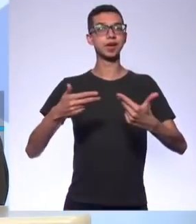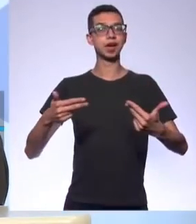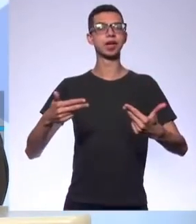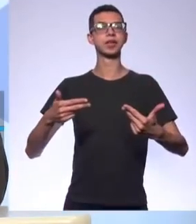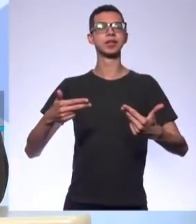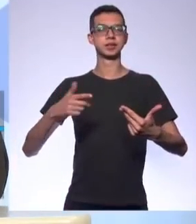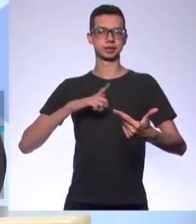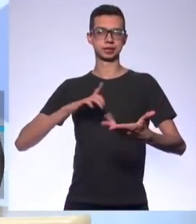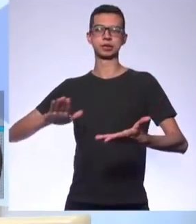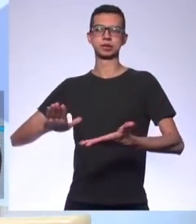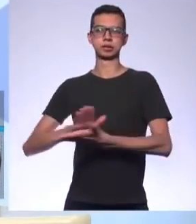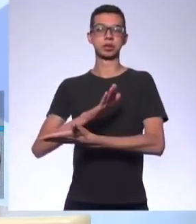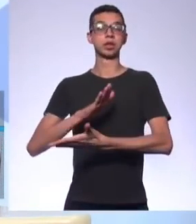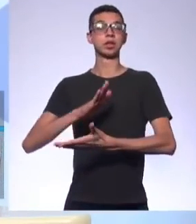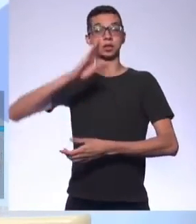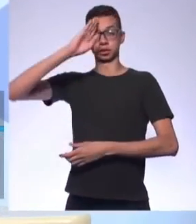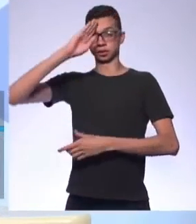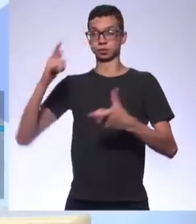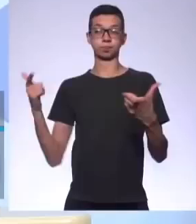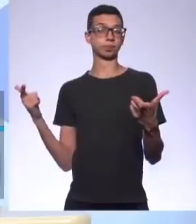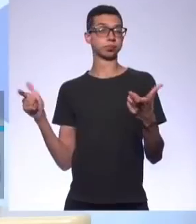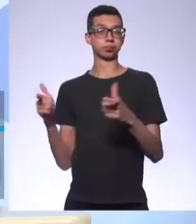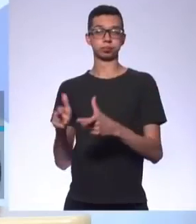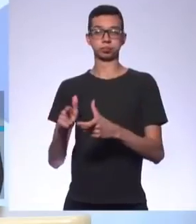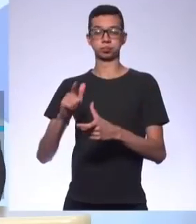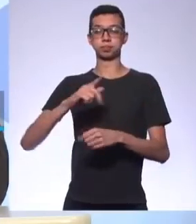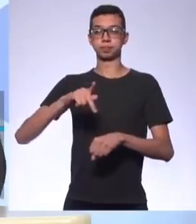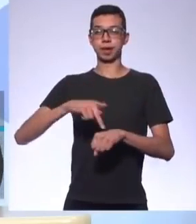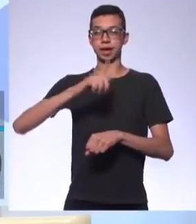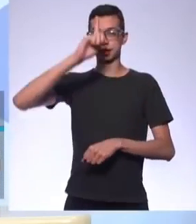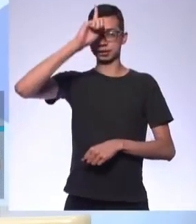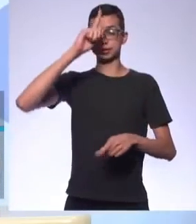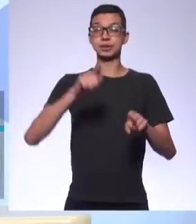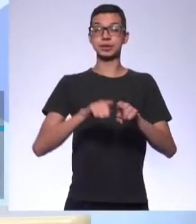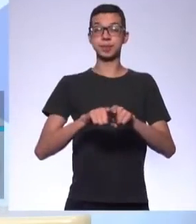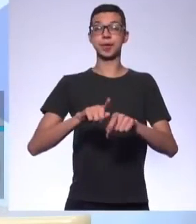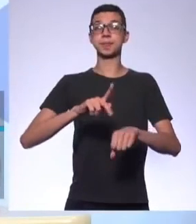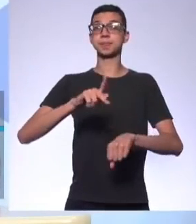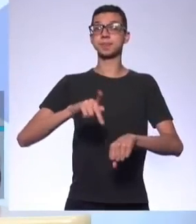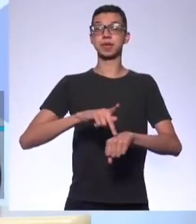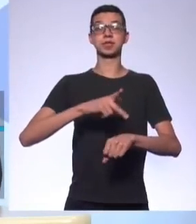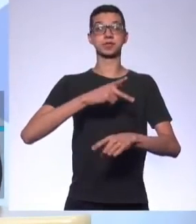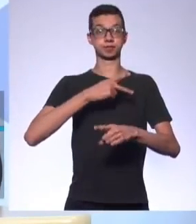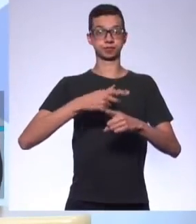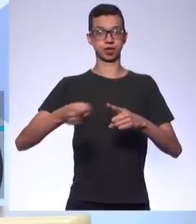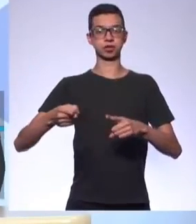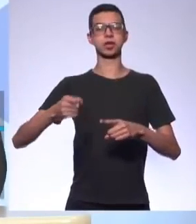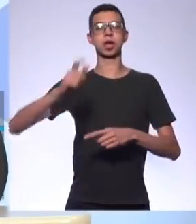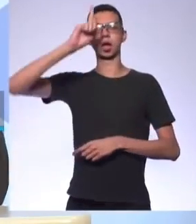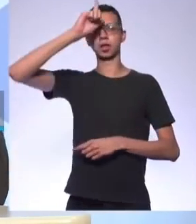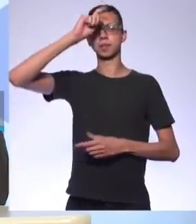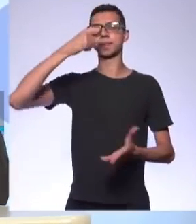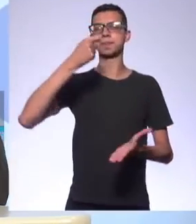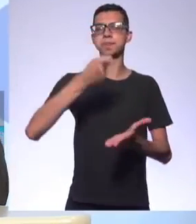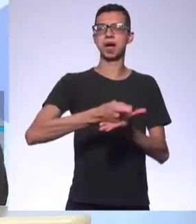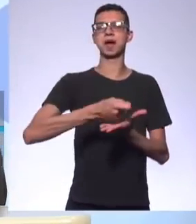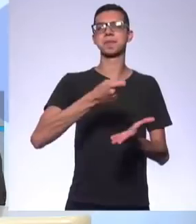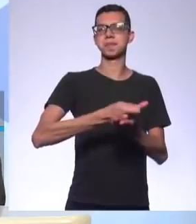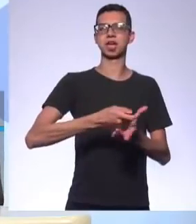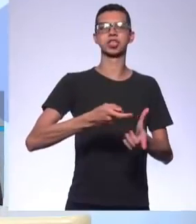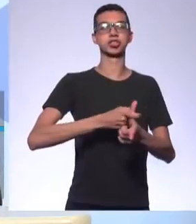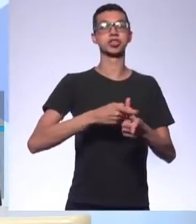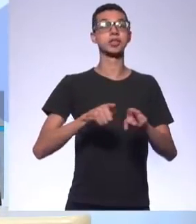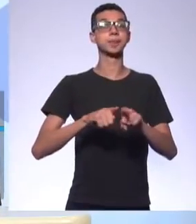seu exército, teve que pagar milhões de indenização para os países vencedores, né? A Itália também,